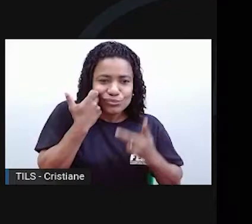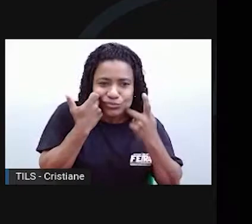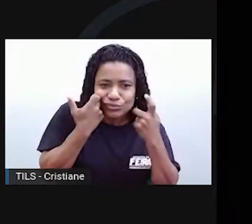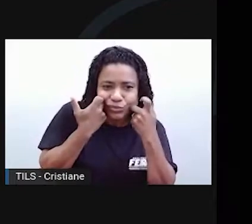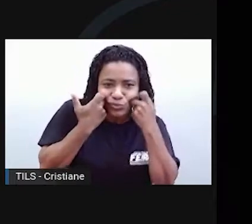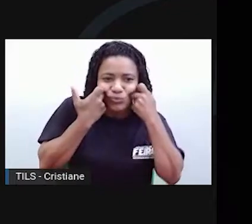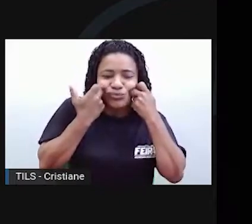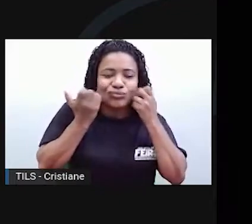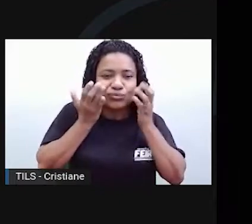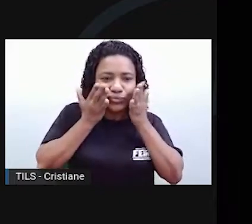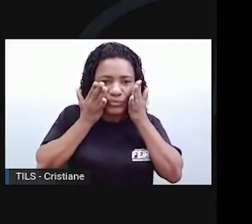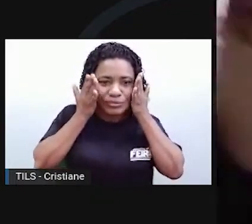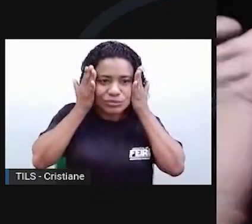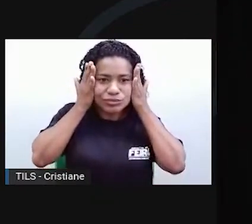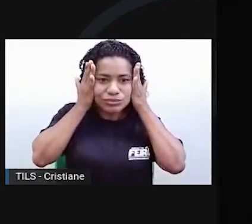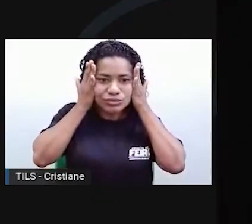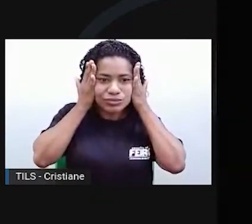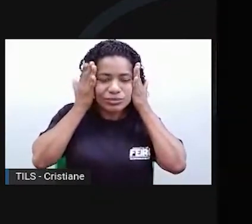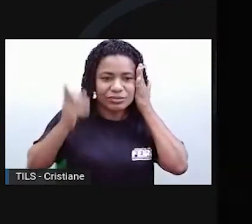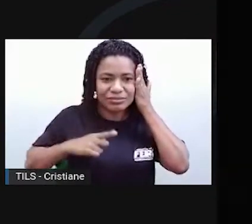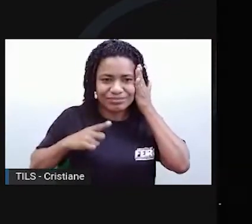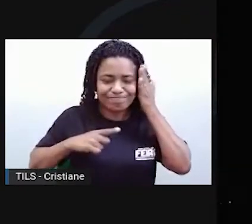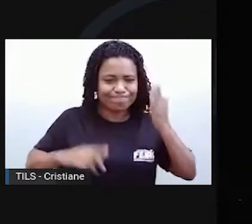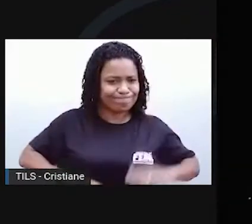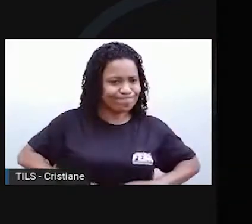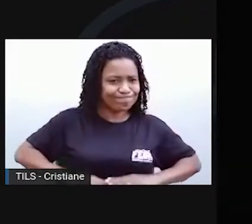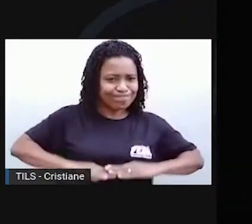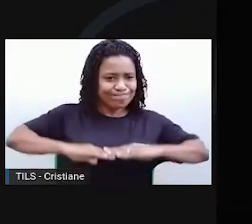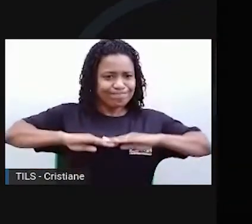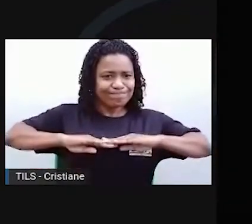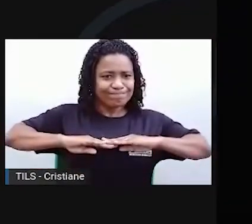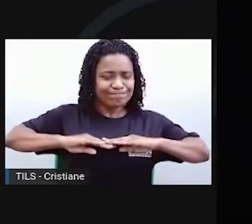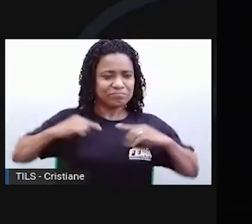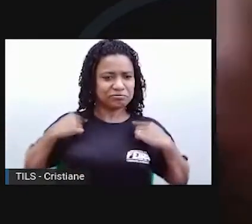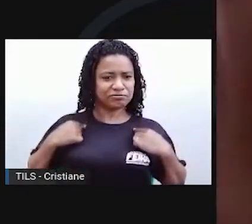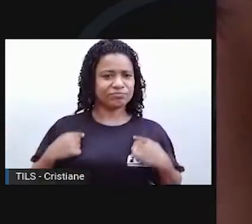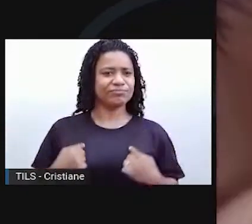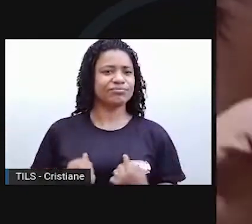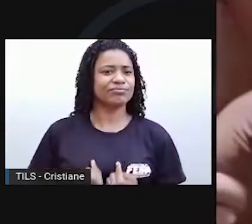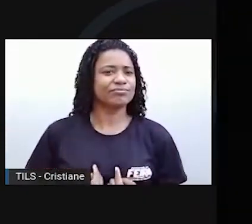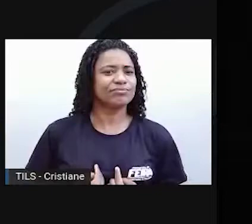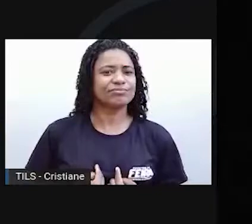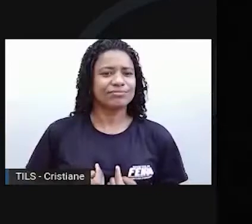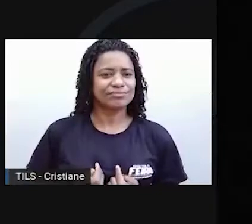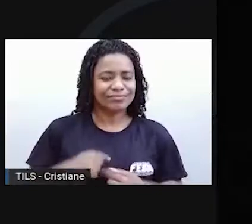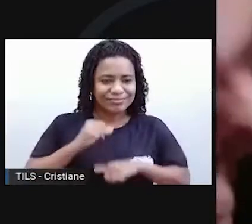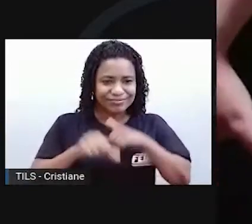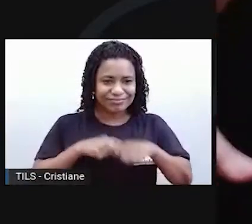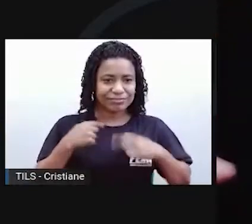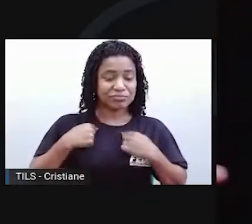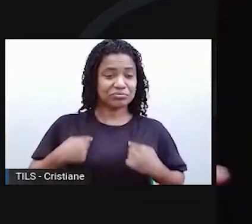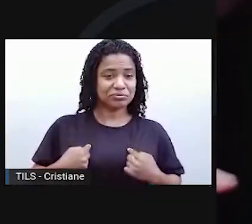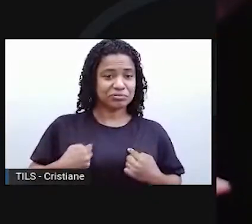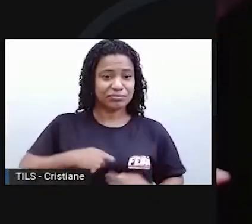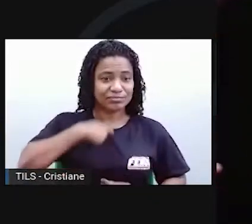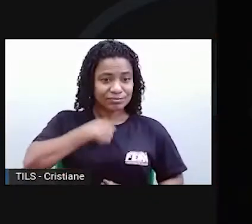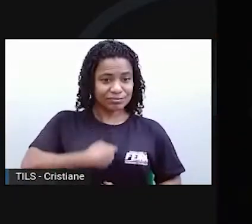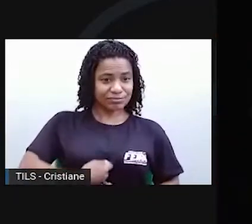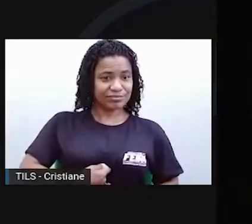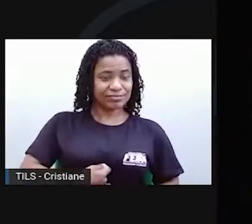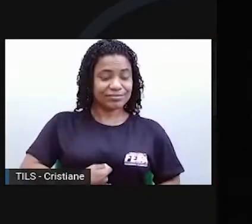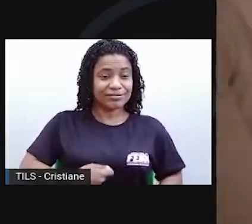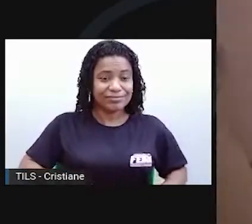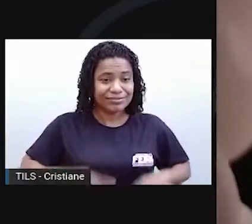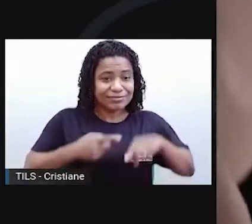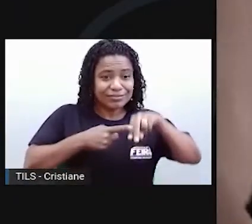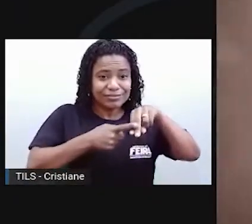ver com pouca roupa, muda tudo em mim que ainda não te serve. Abre mais, mostra mais, bota um pouco mais,